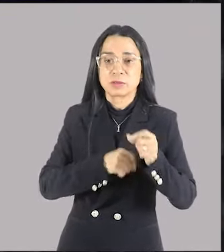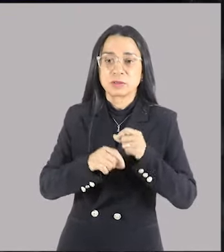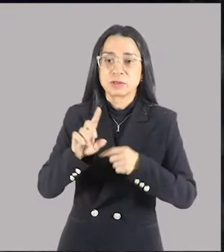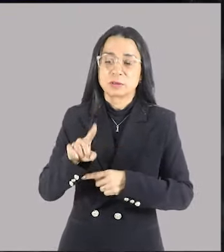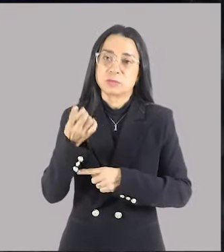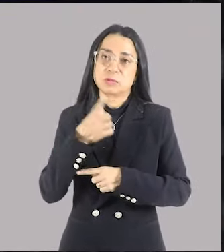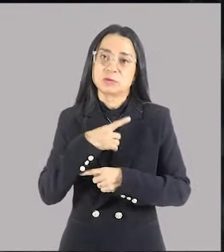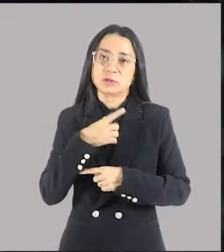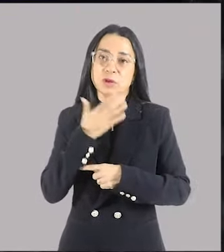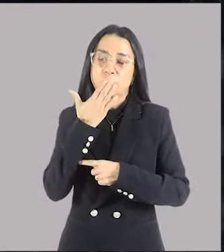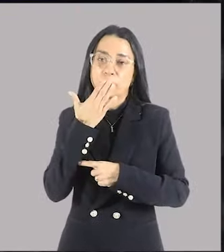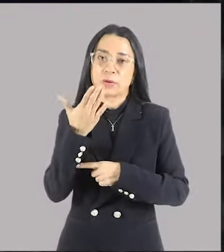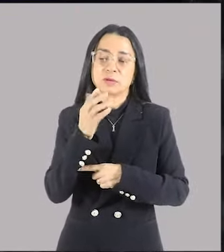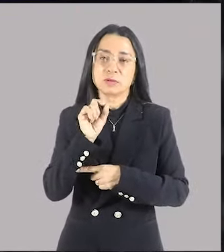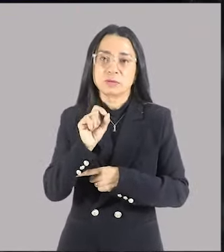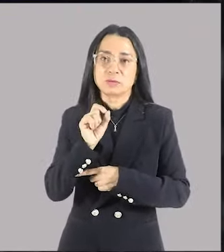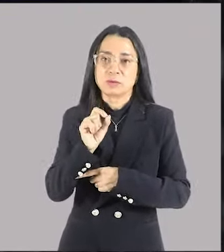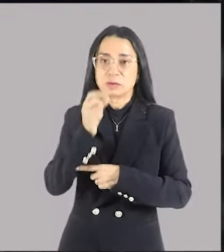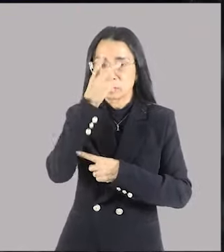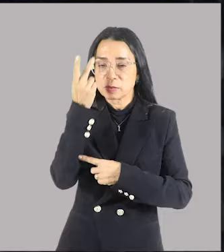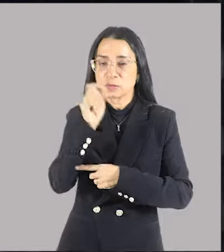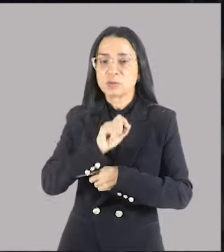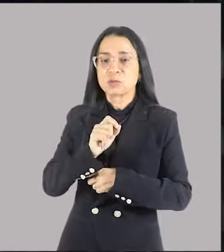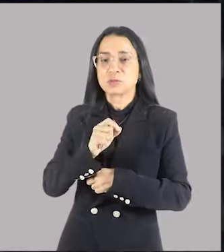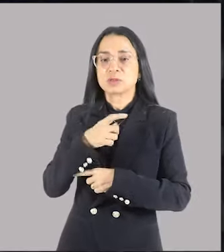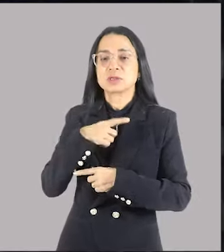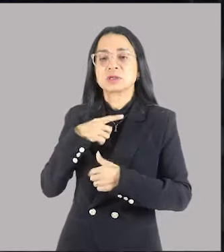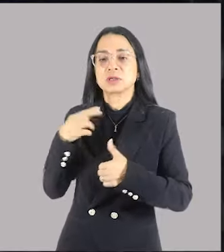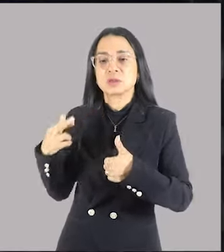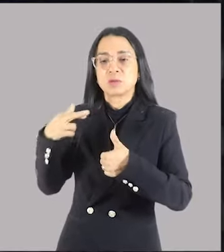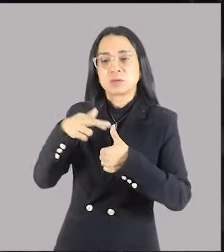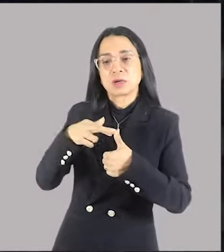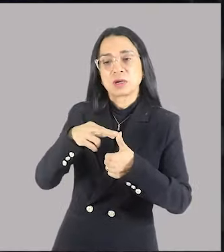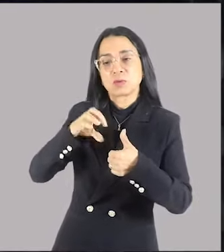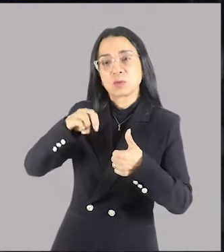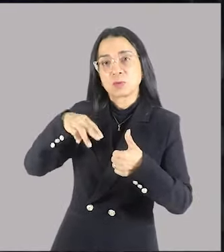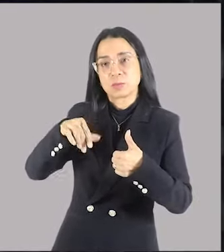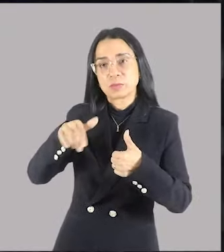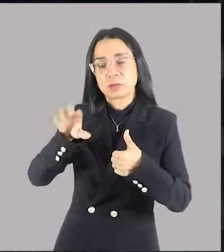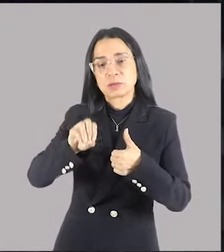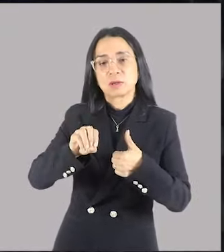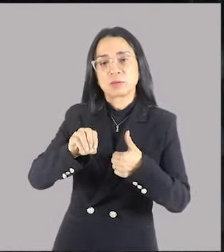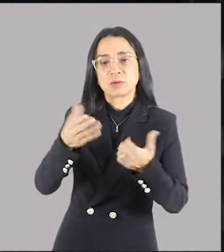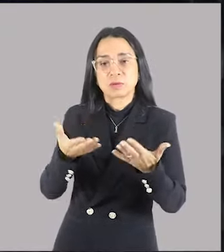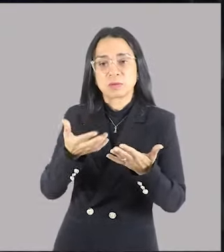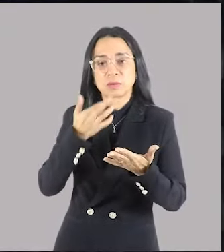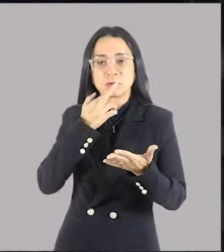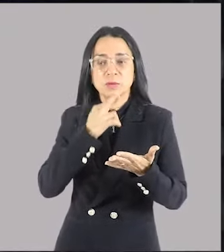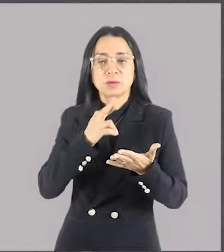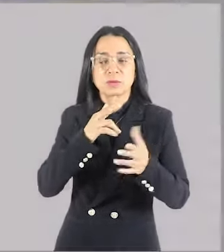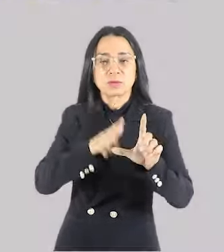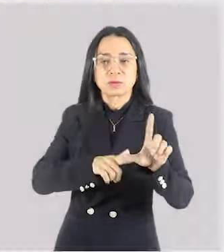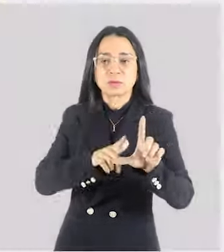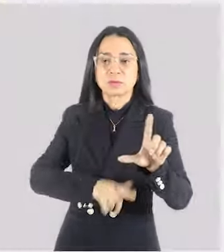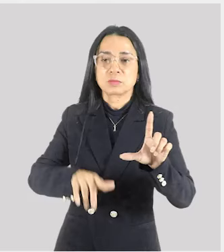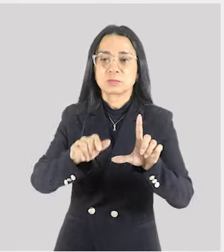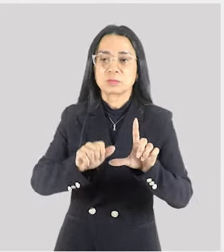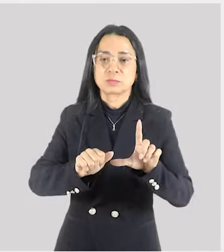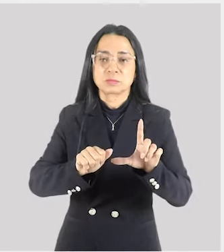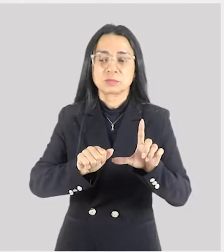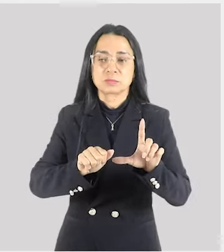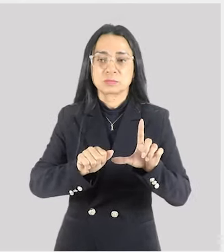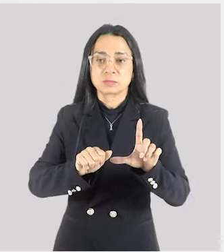uma um pedido para que Maria Exerça Cargo em comissão vamos lá às alternativas letra A não é possível a criação